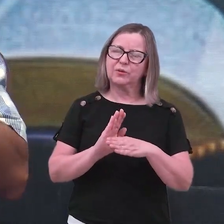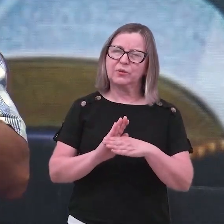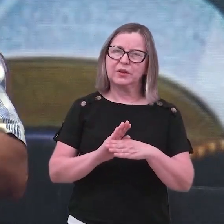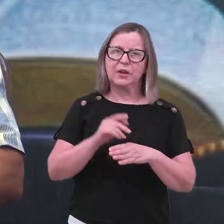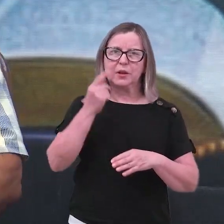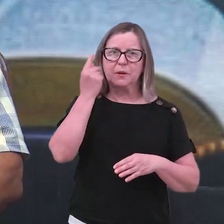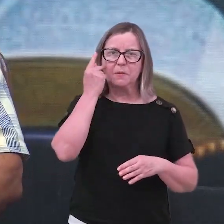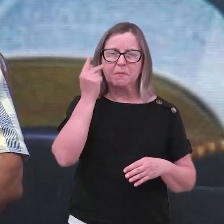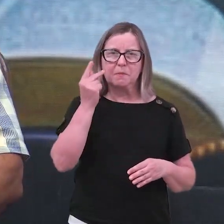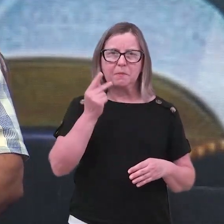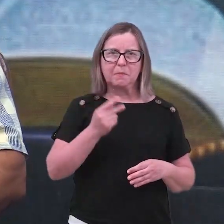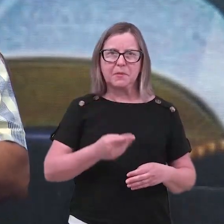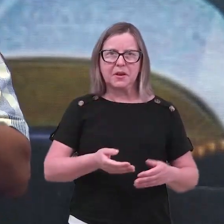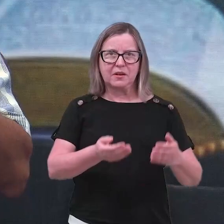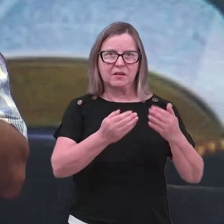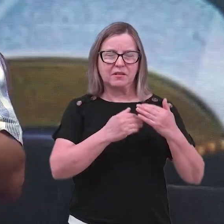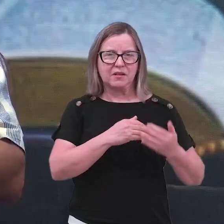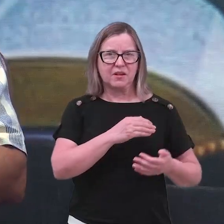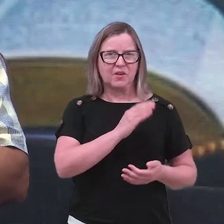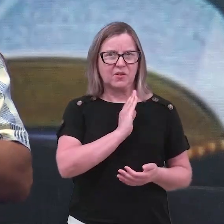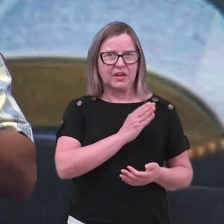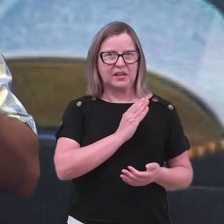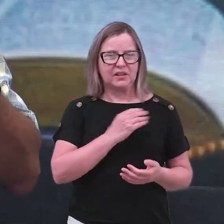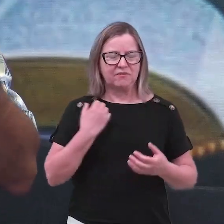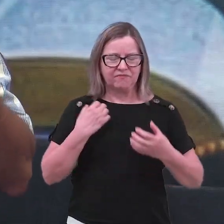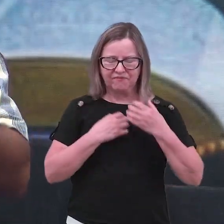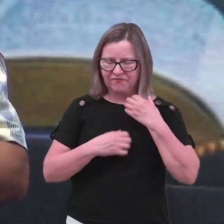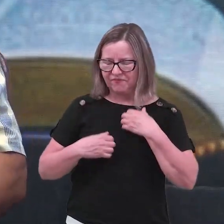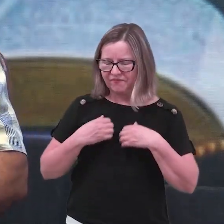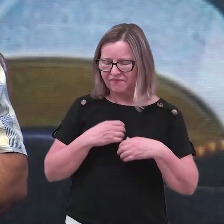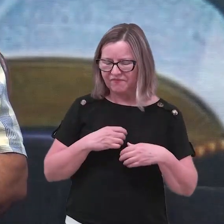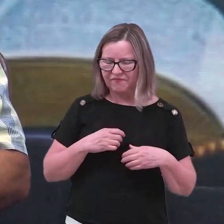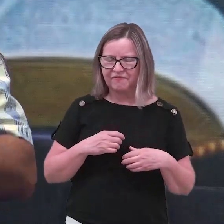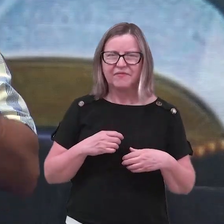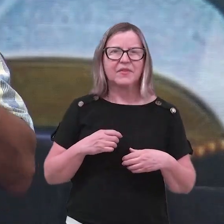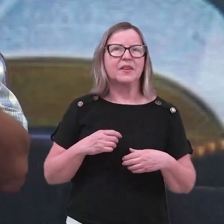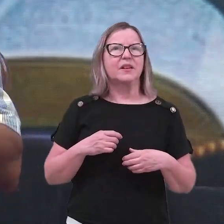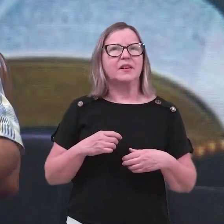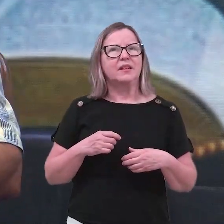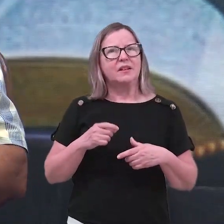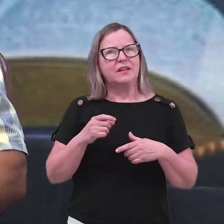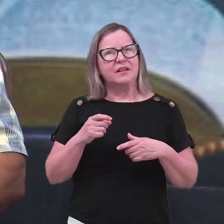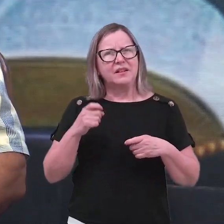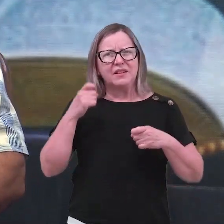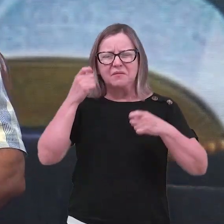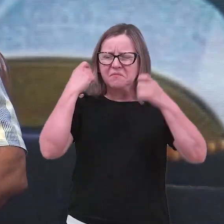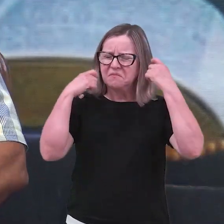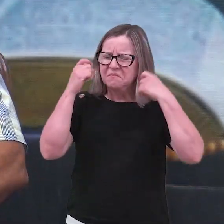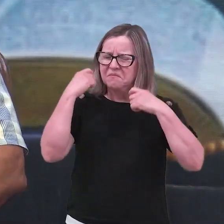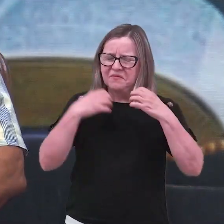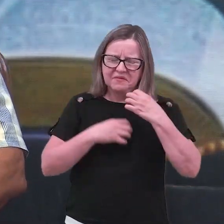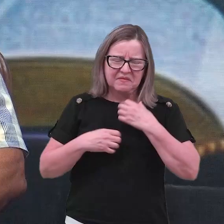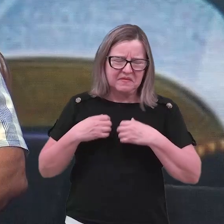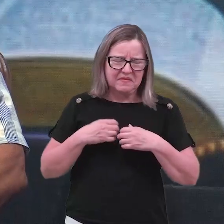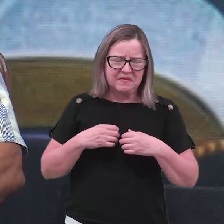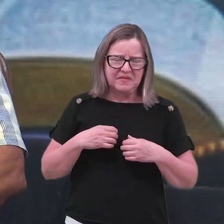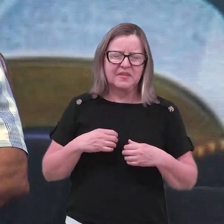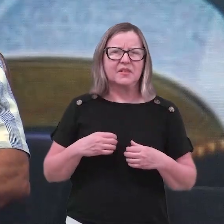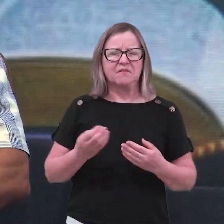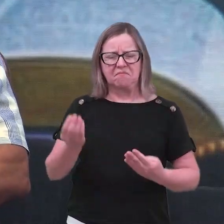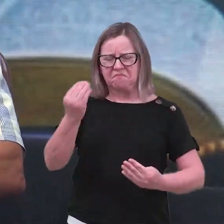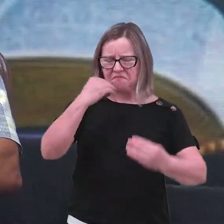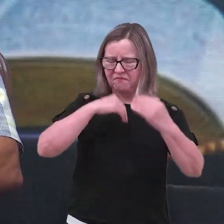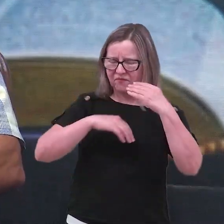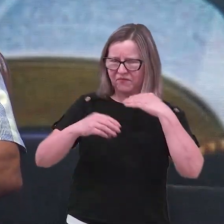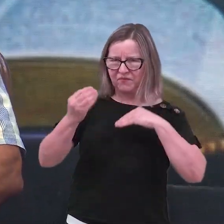gerar no nosso coração ansiedade, preocupação, angústia, estresse. E eu vou dizer